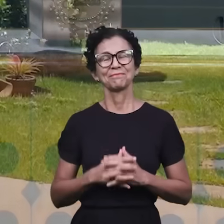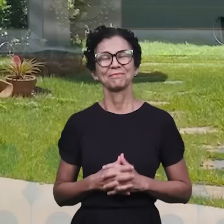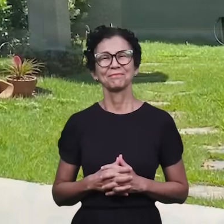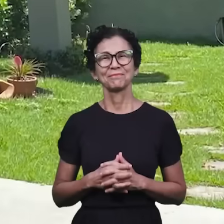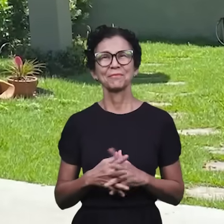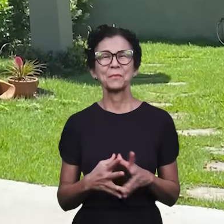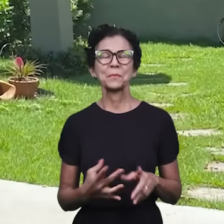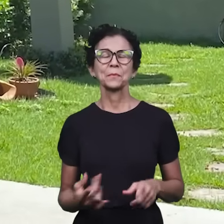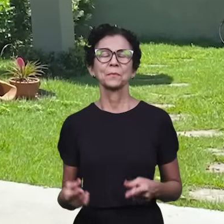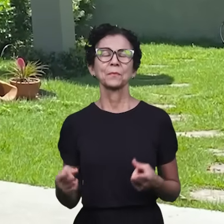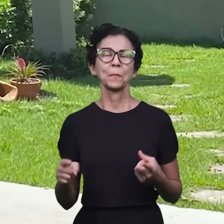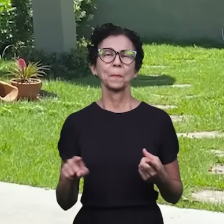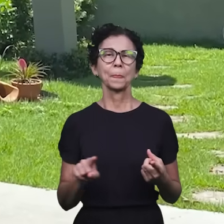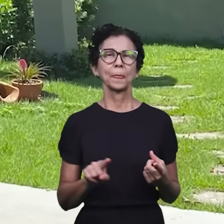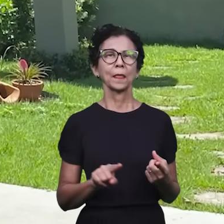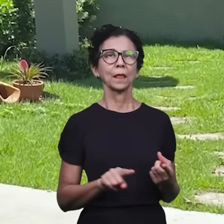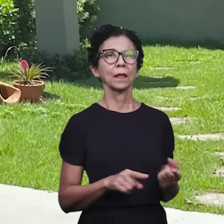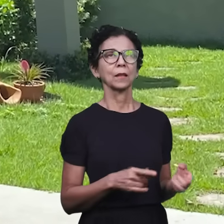Deus.